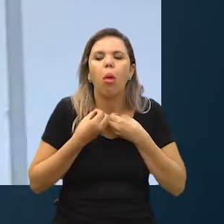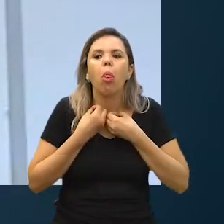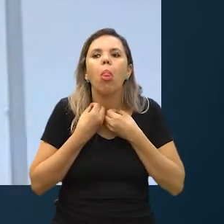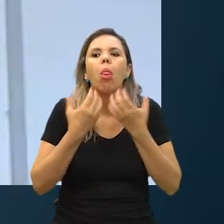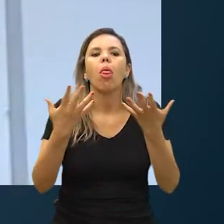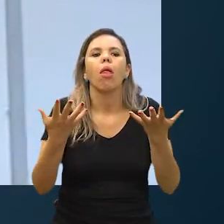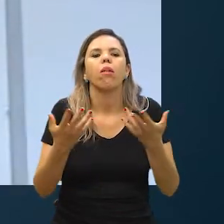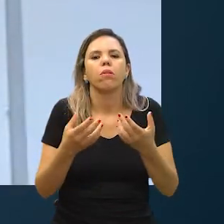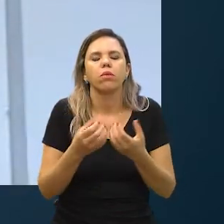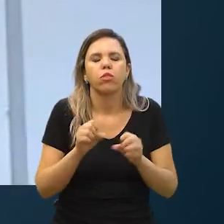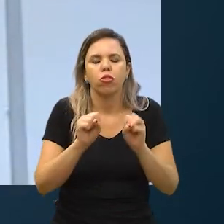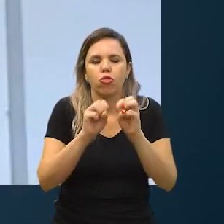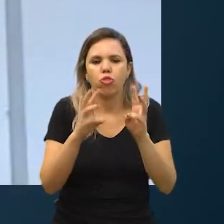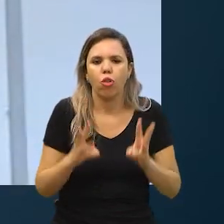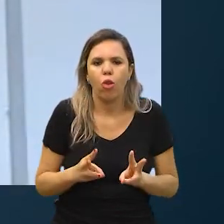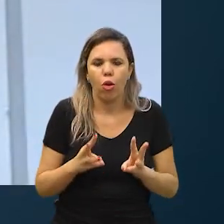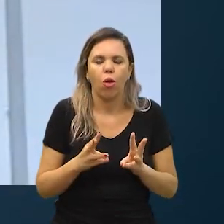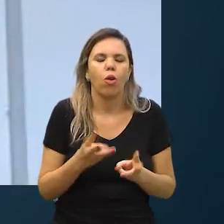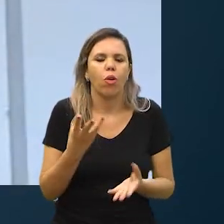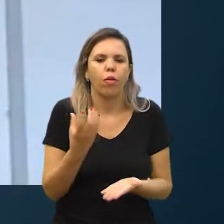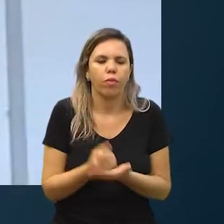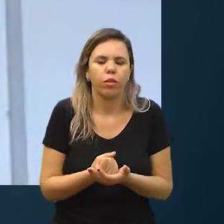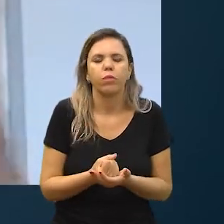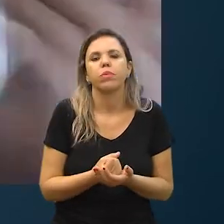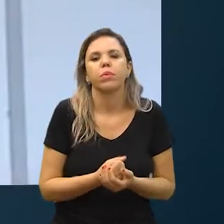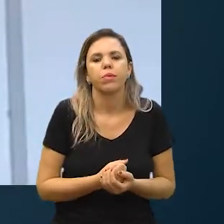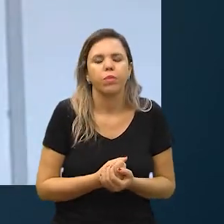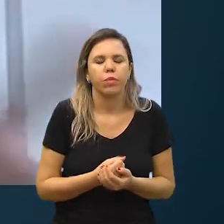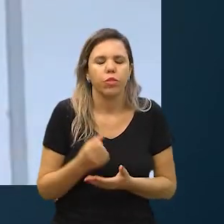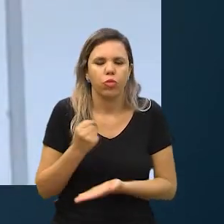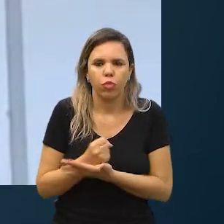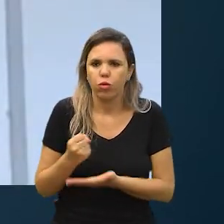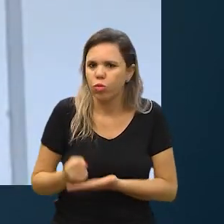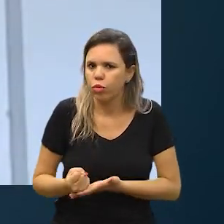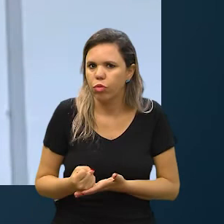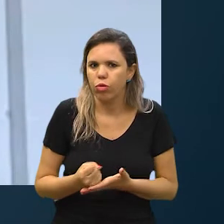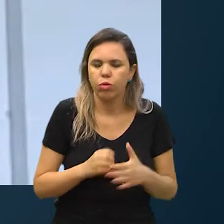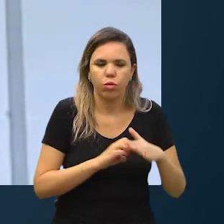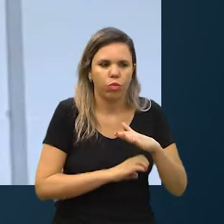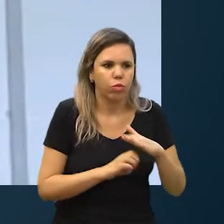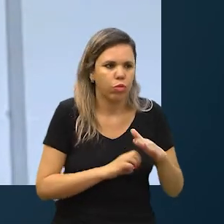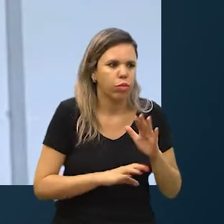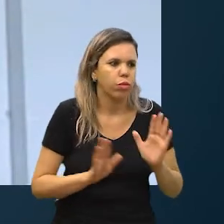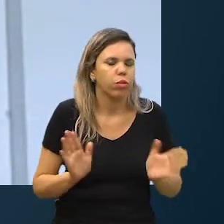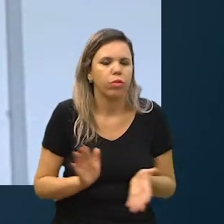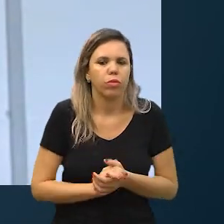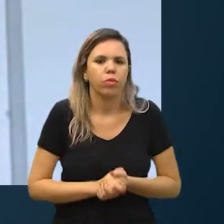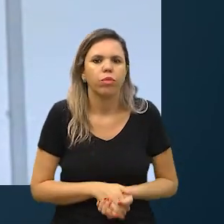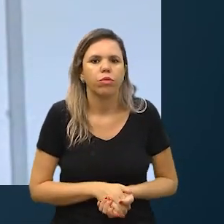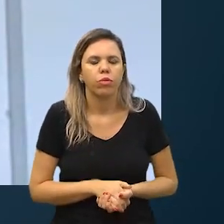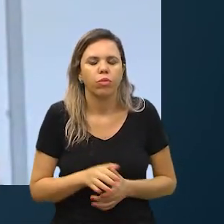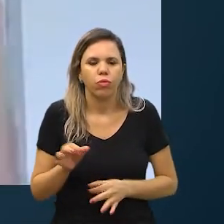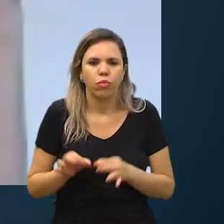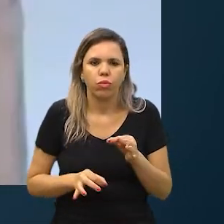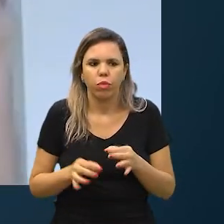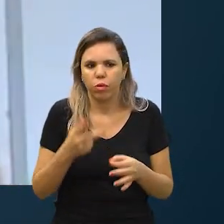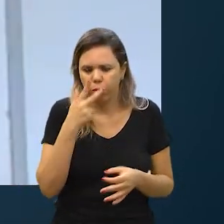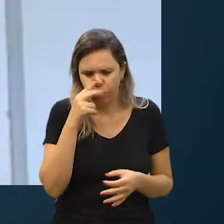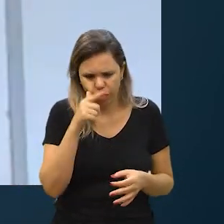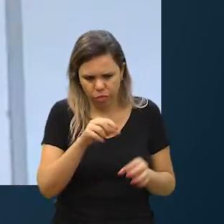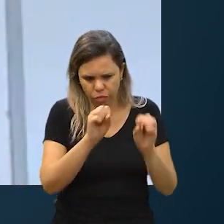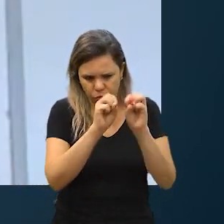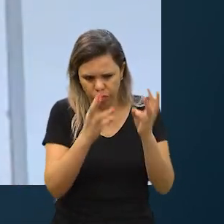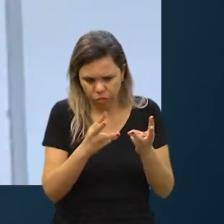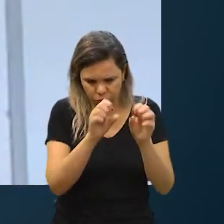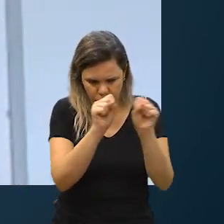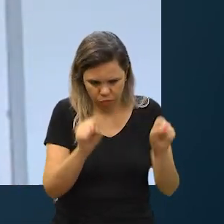lá de software, ou era software que o comercial contratou que o jurídico estava improvisado, aqueles softwares que tem cara de software, né?